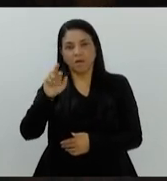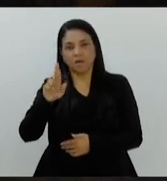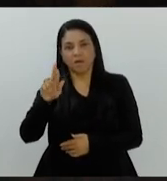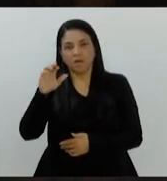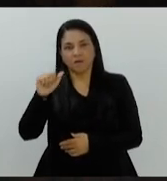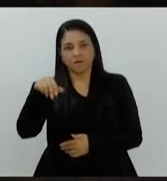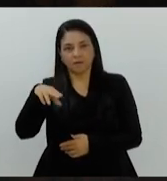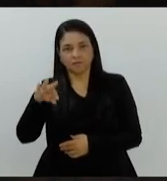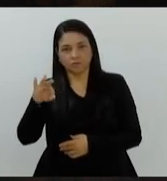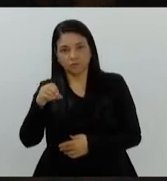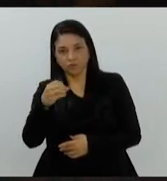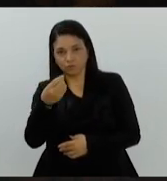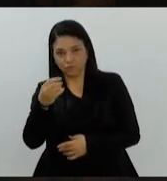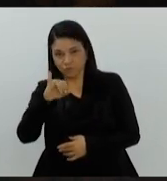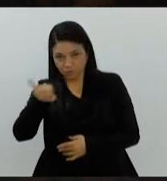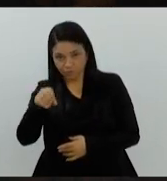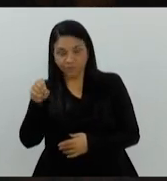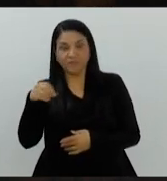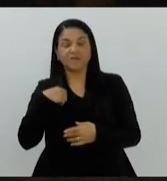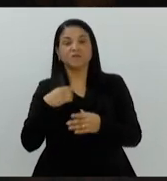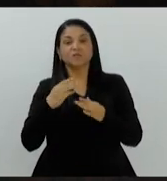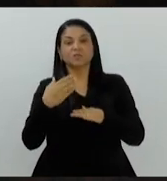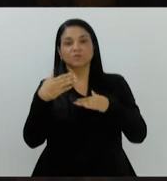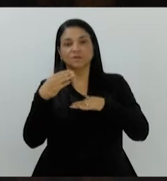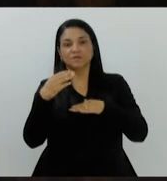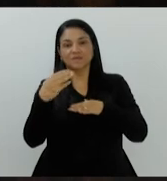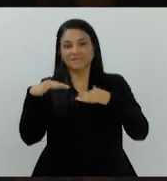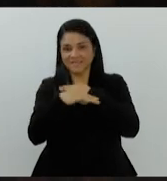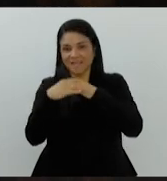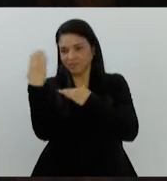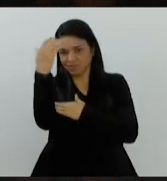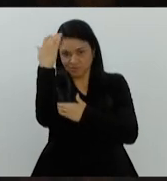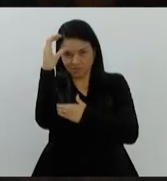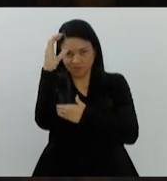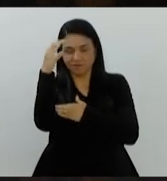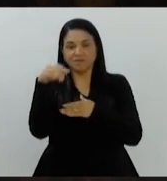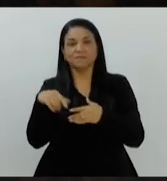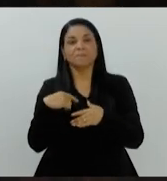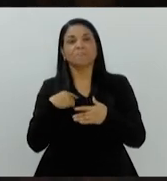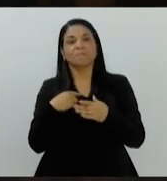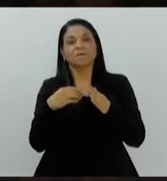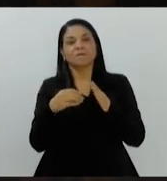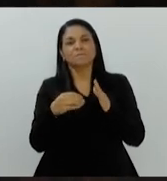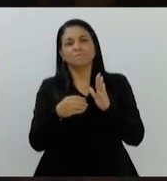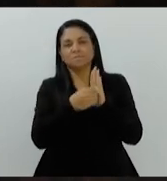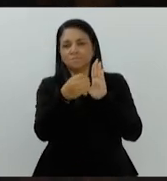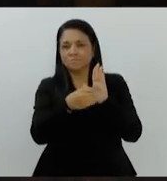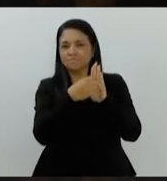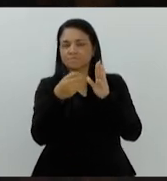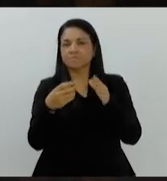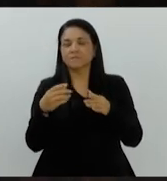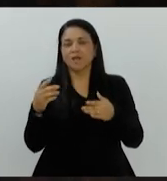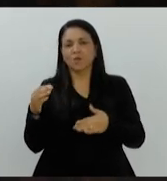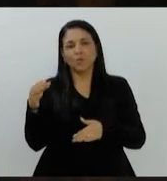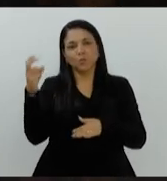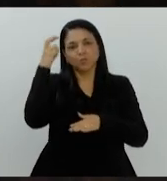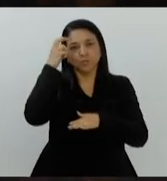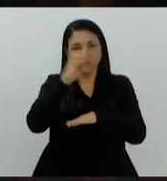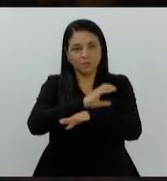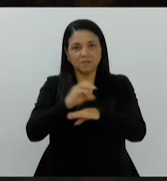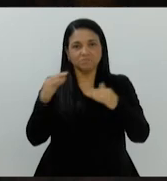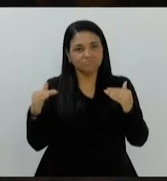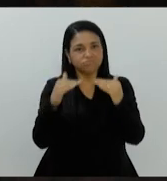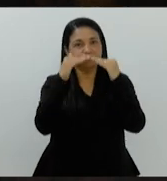Niterói. Pareceres das comissões Constituição e Justiça pela juridicidade, de Cultura favorável, de Assuntos Municipais,